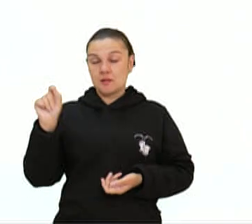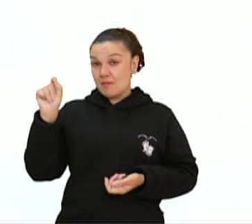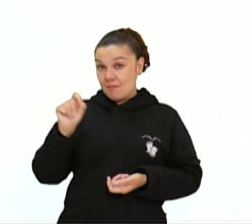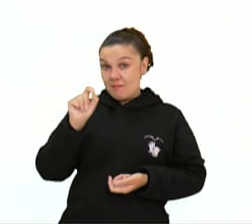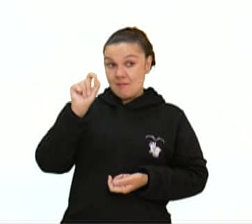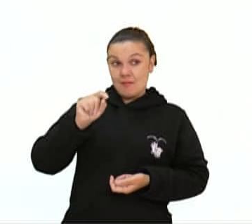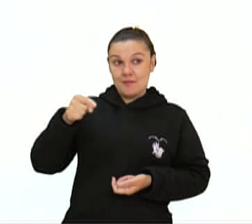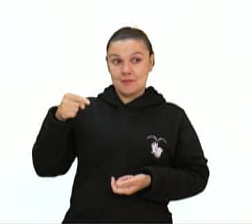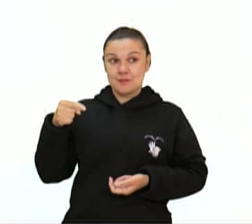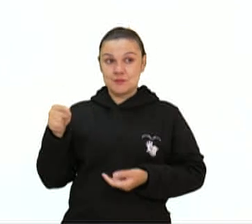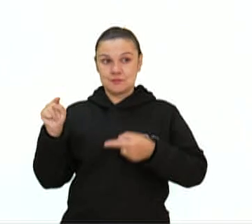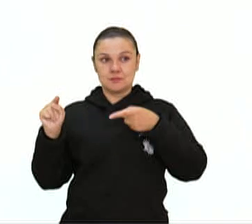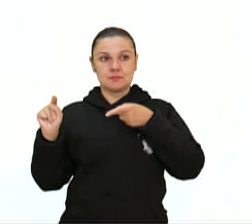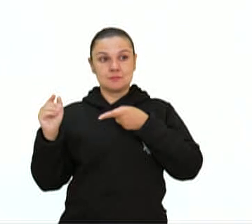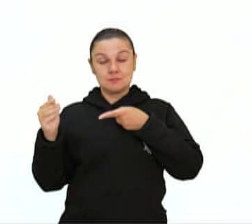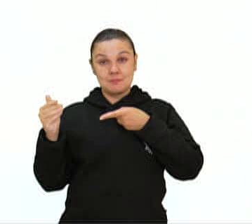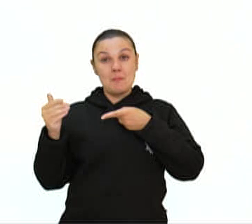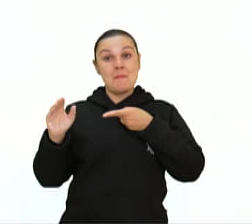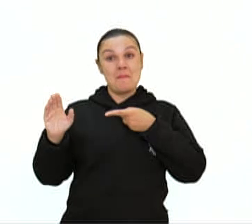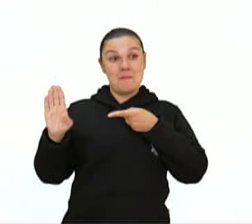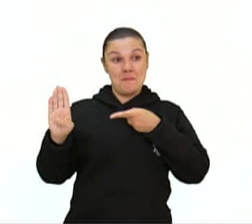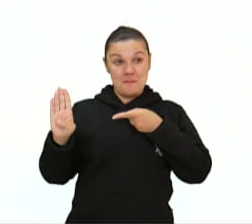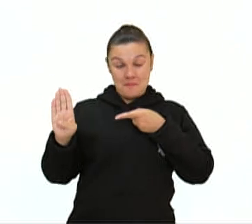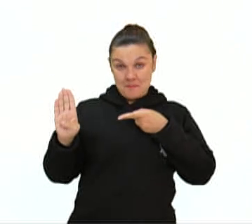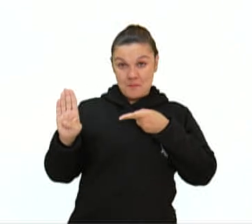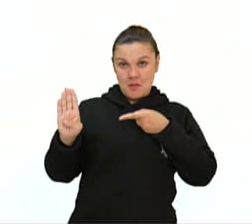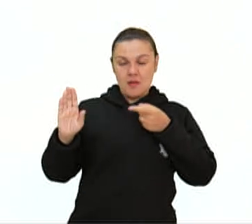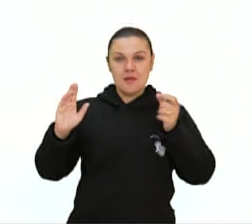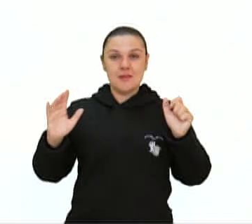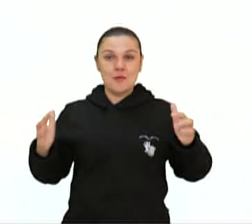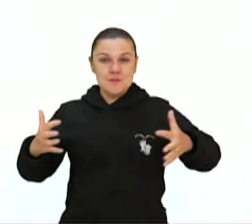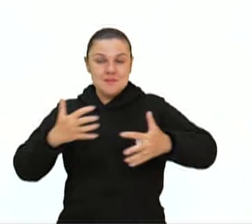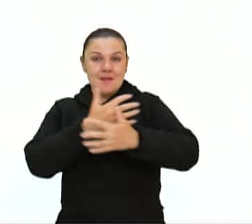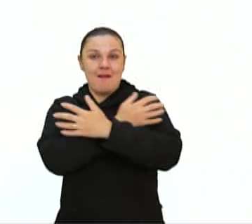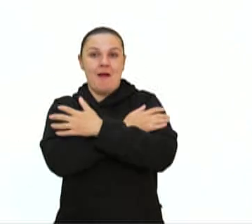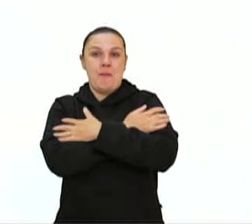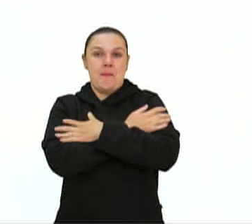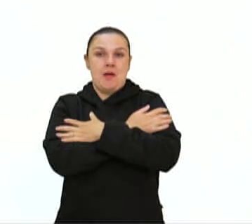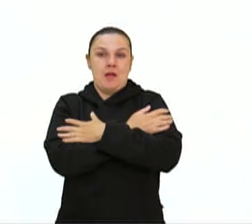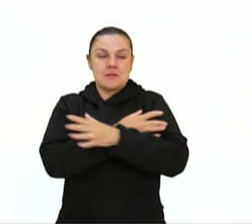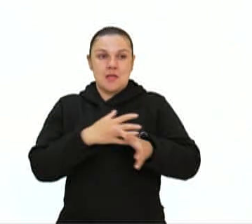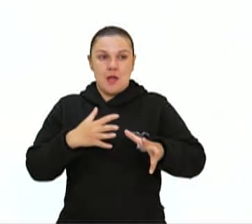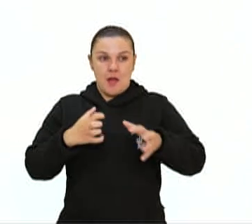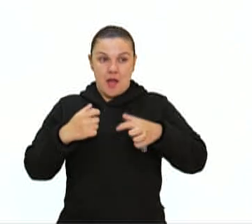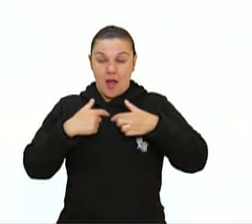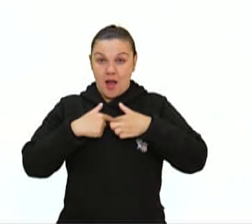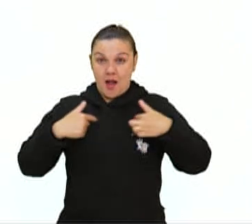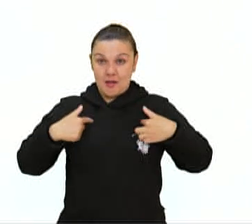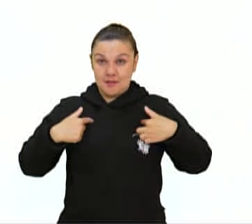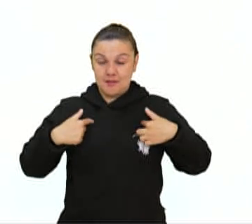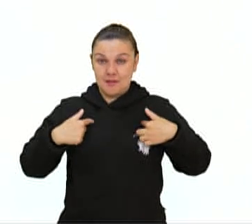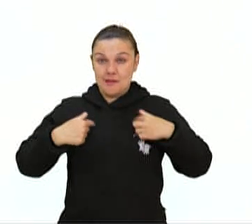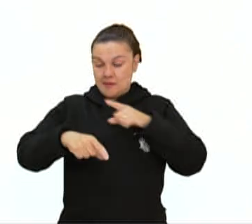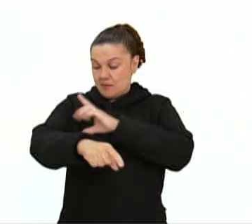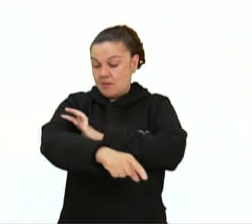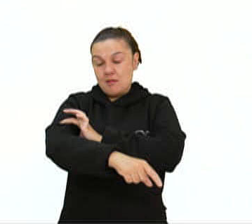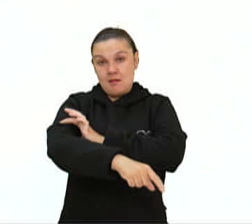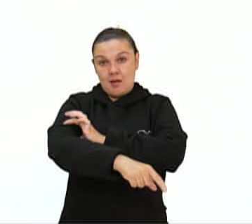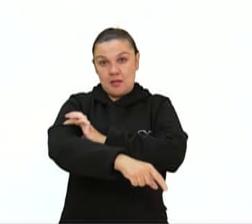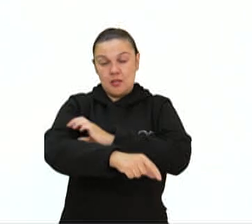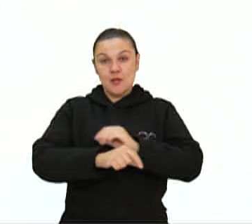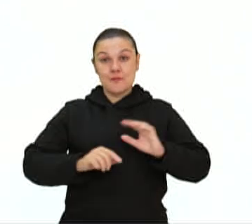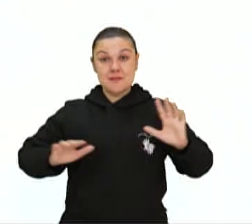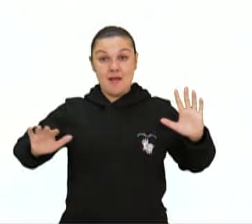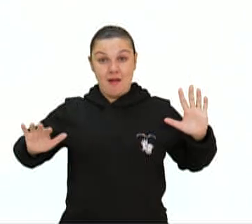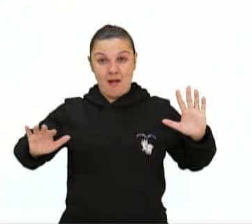aqui a alternativa B, que quando você abraça, contrai-se peitorais e bíceps, e quando você abre o